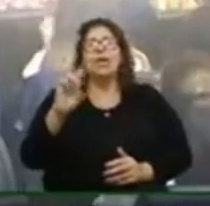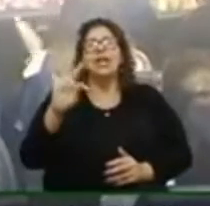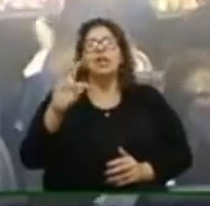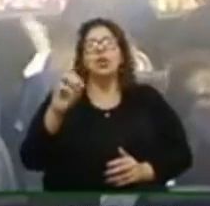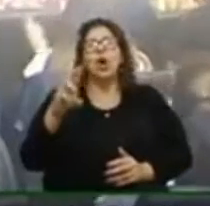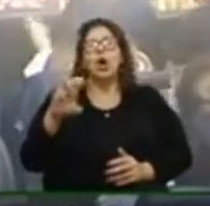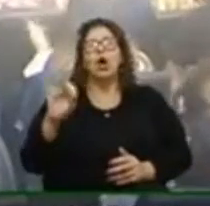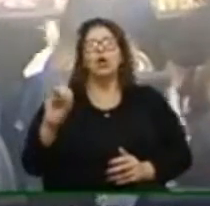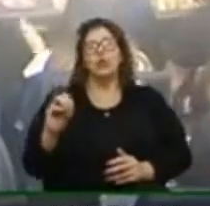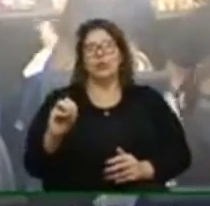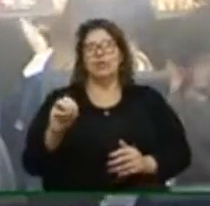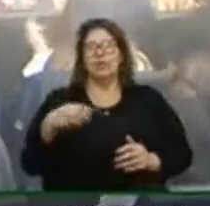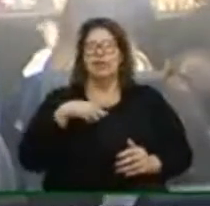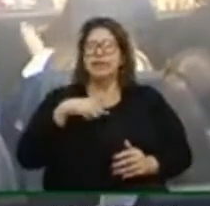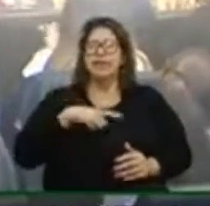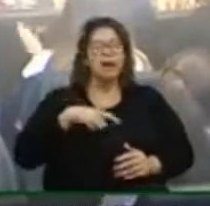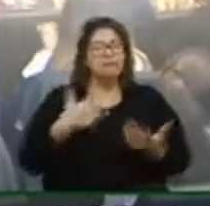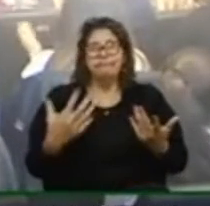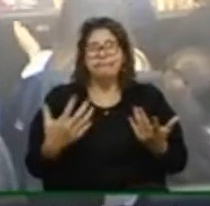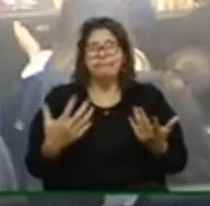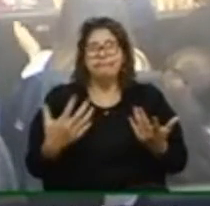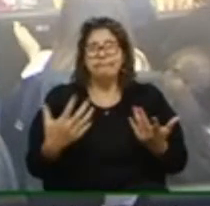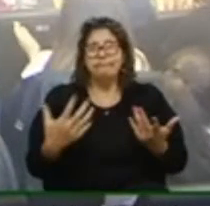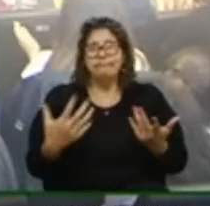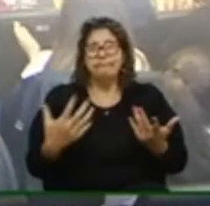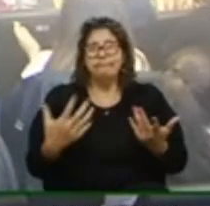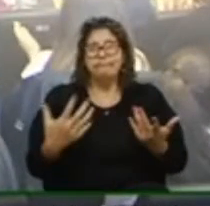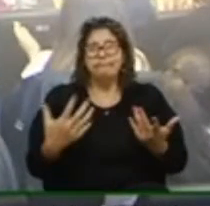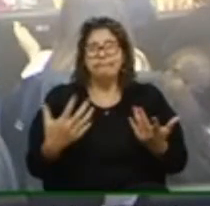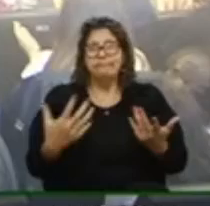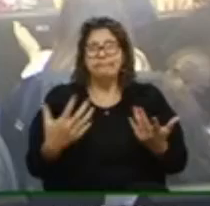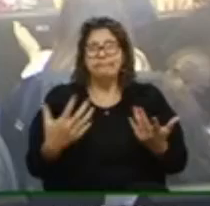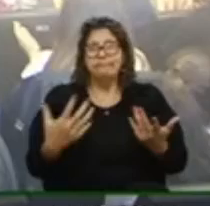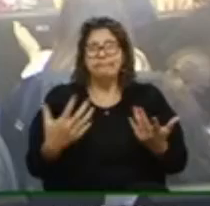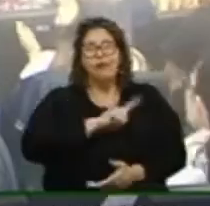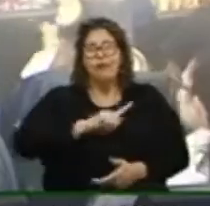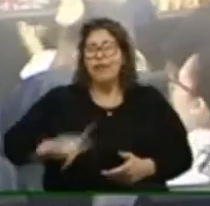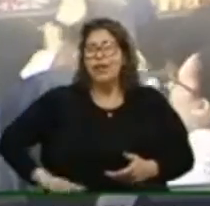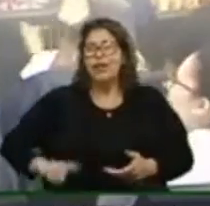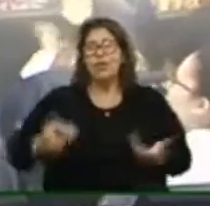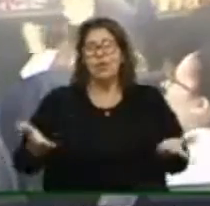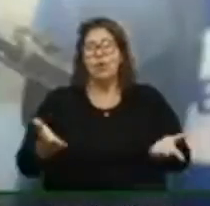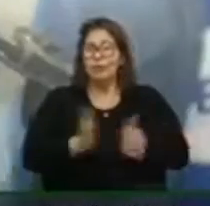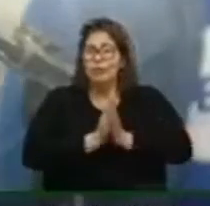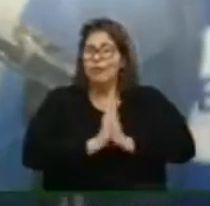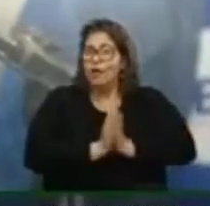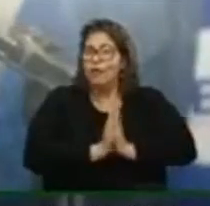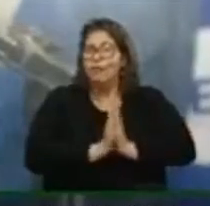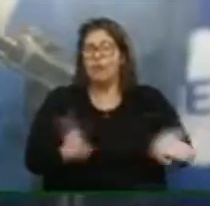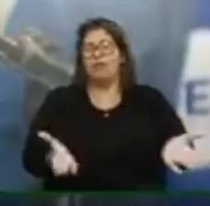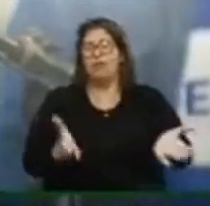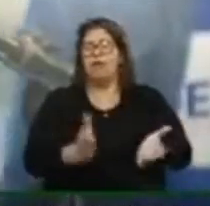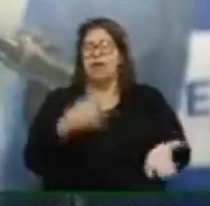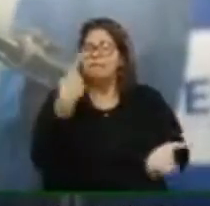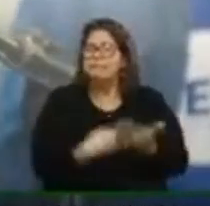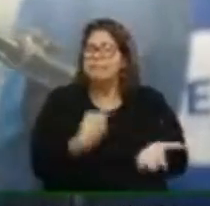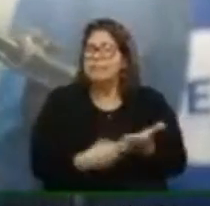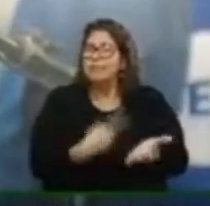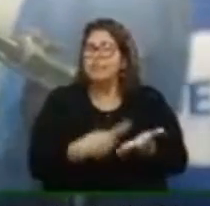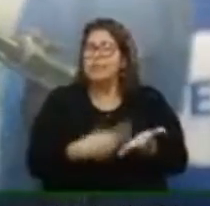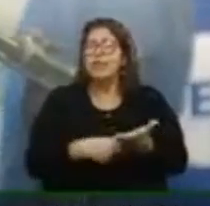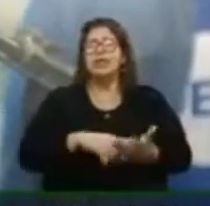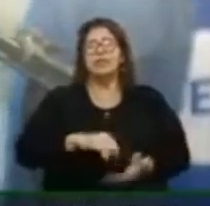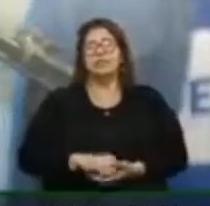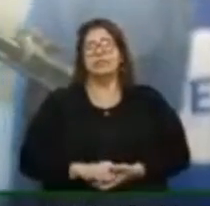na mão do governador por favor a dor e aqui é um compromisso jefferson